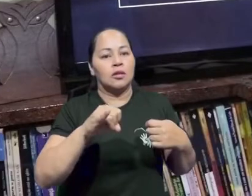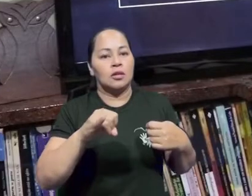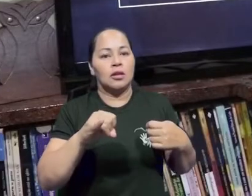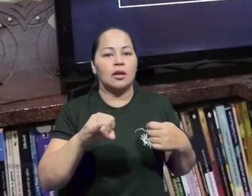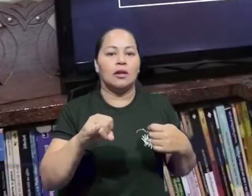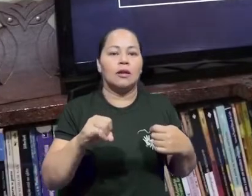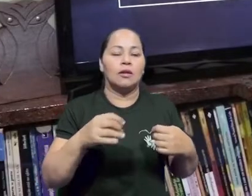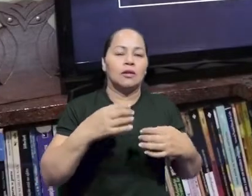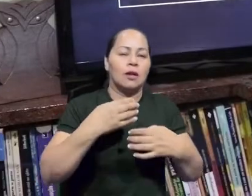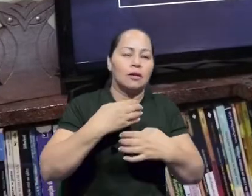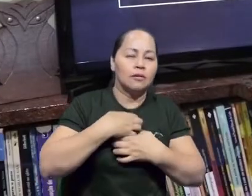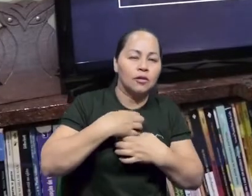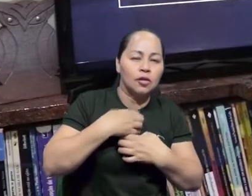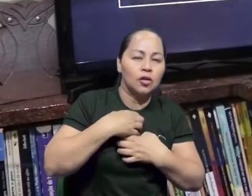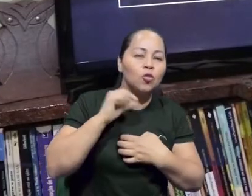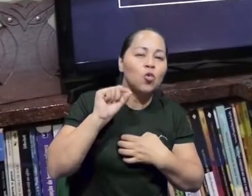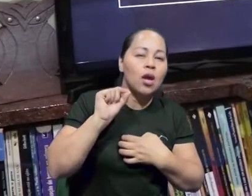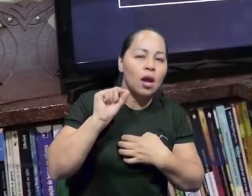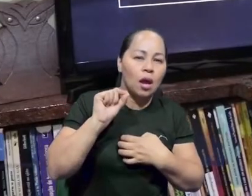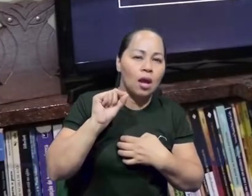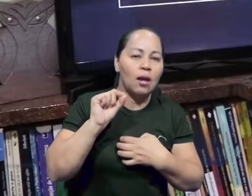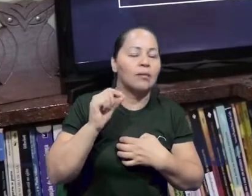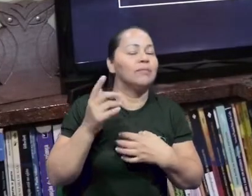interpretando, sentindo ali naquele momento.